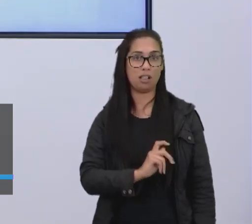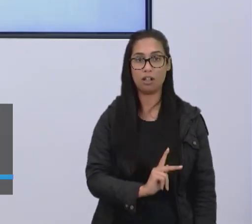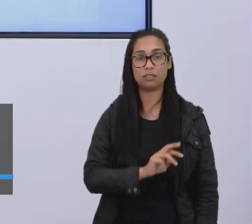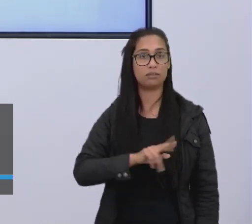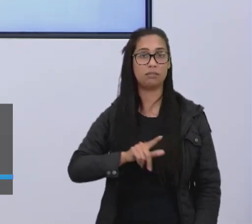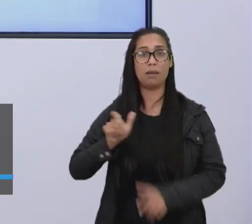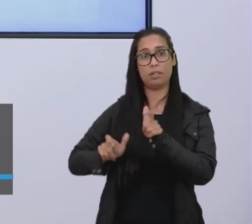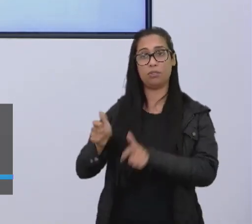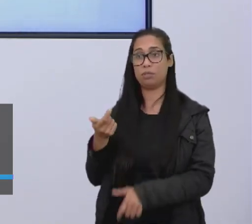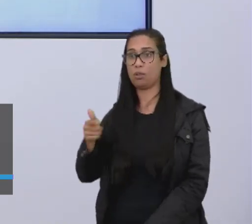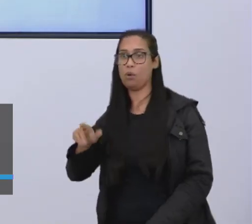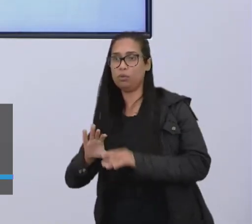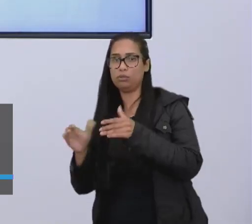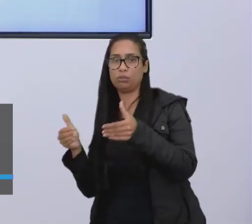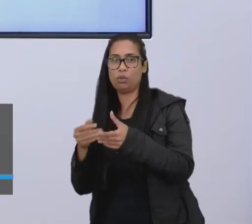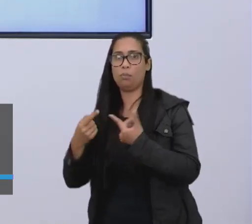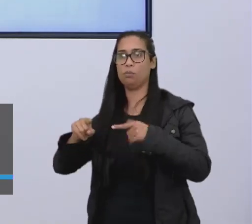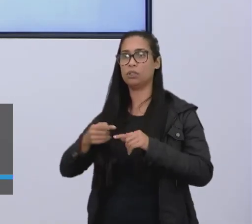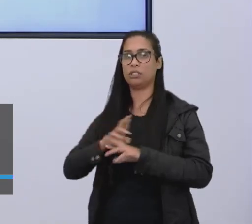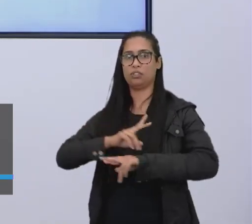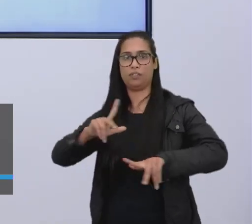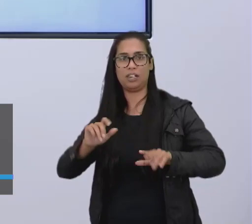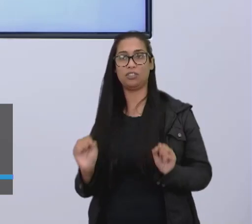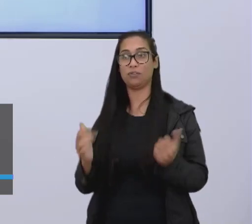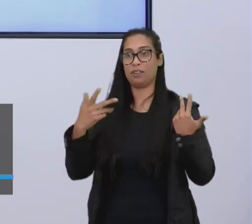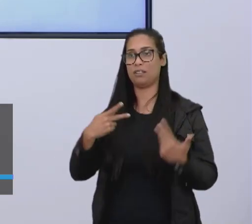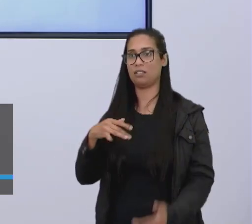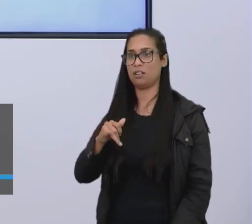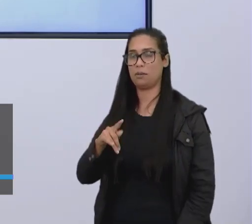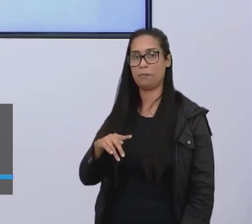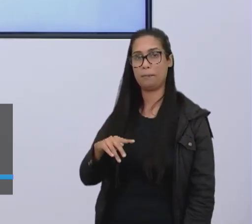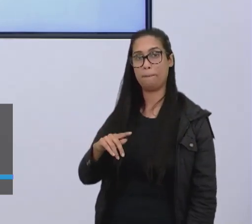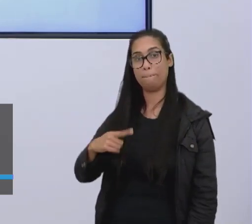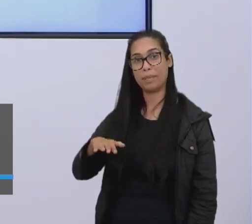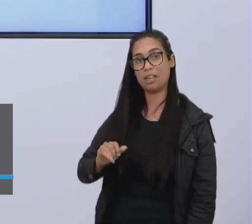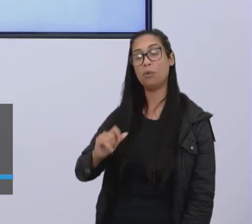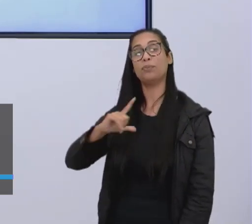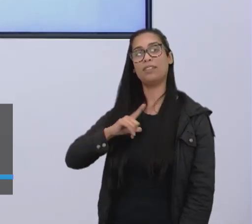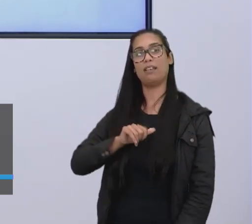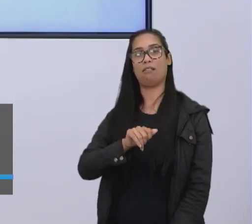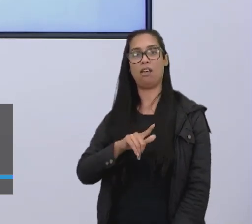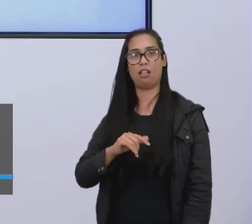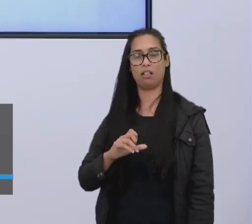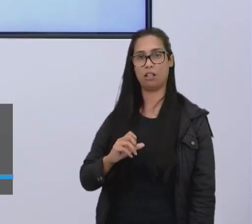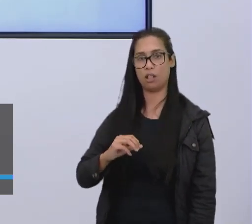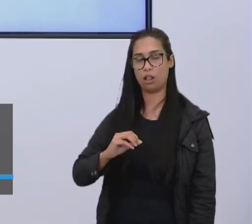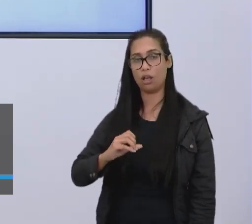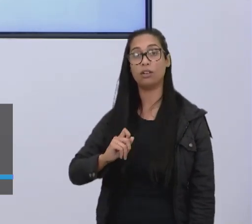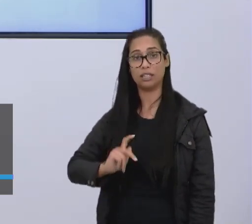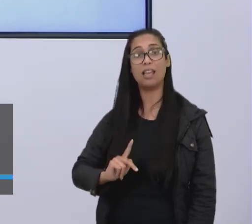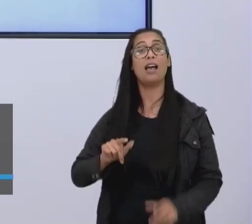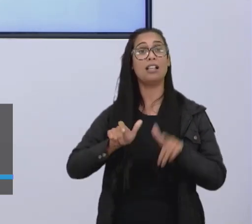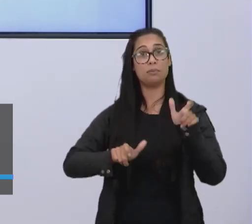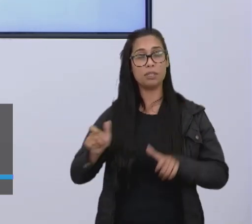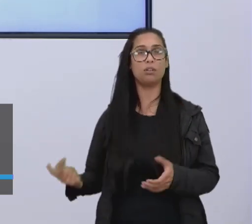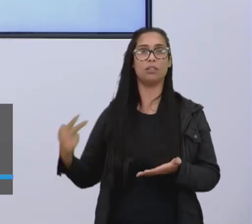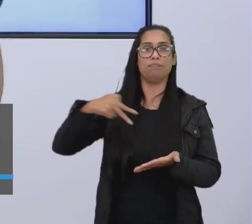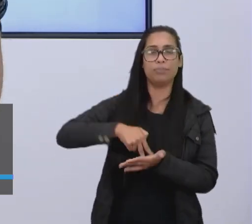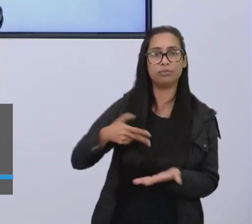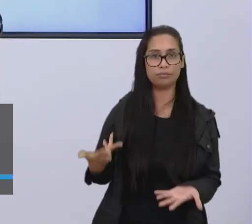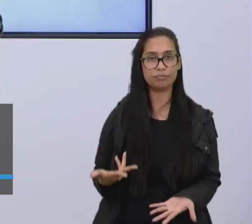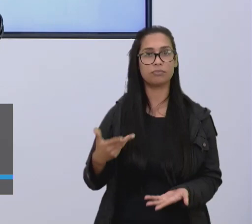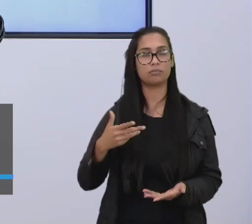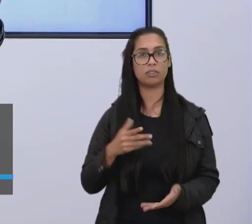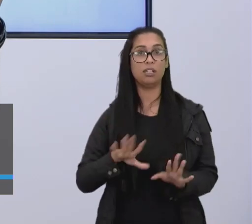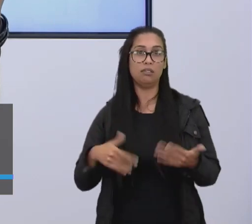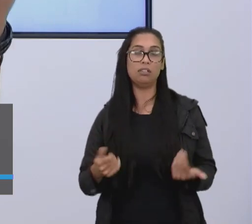que a gente viu que esse processo, ele acontece também de essas mudanças que acontecem nesses elementos tradicionais, nesses